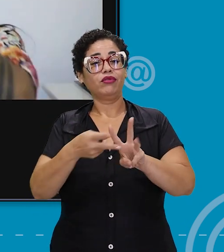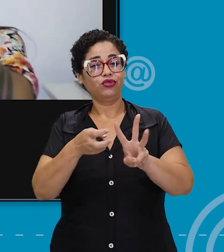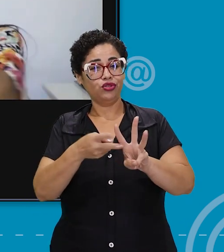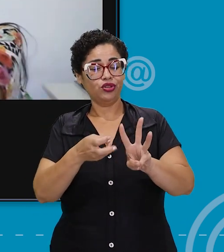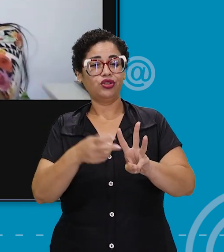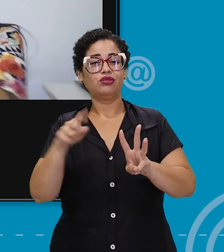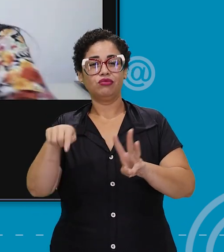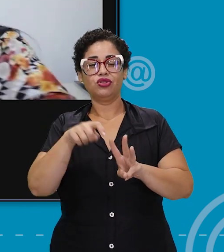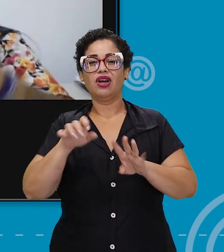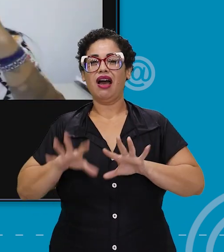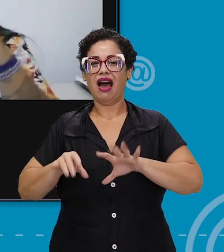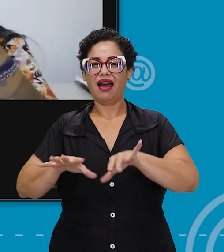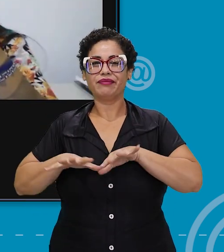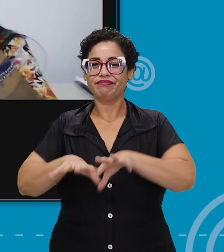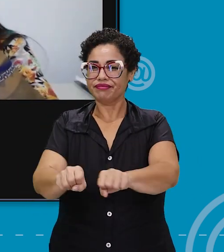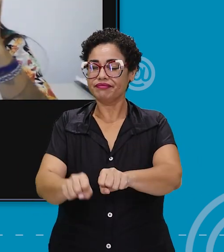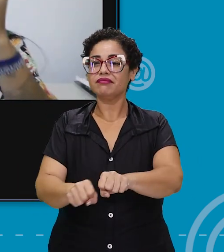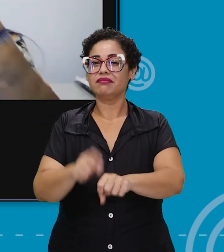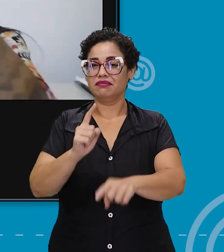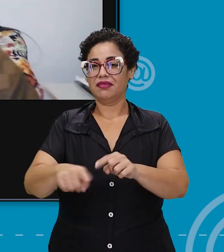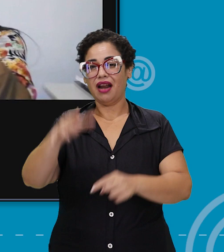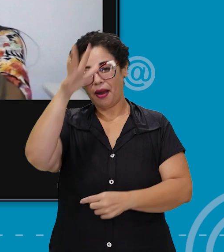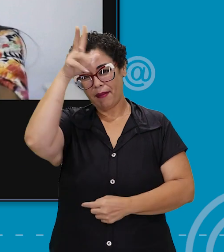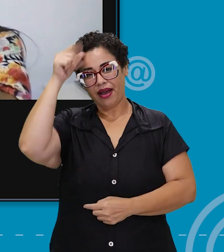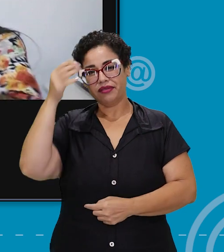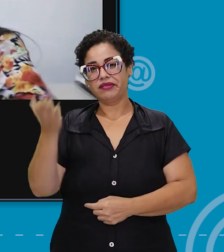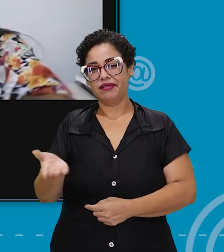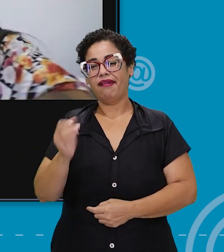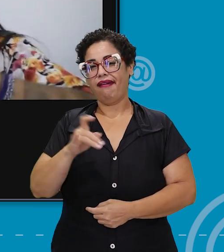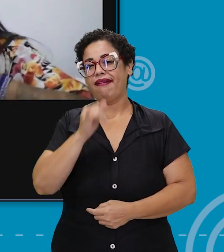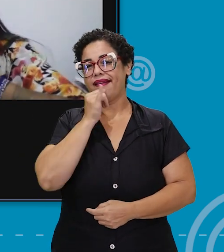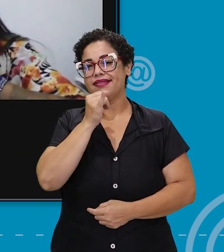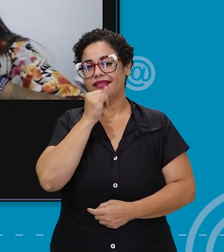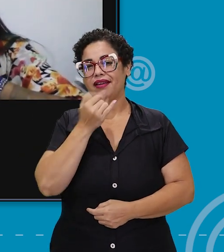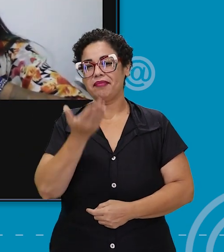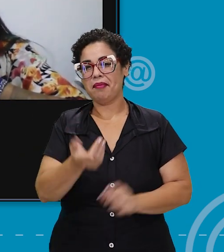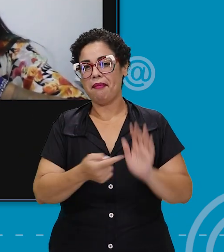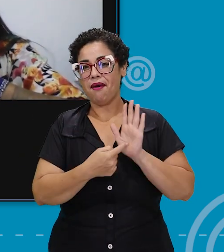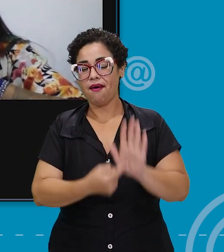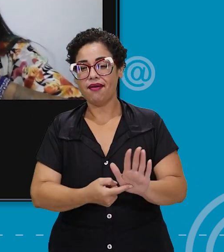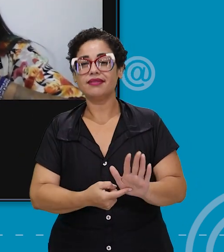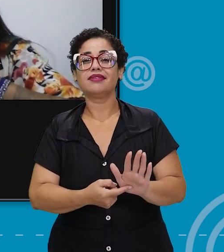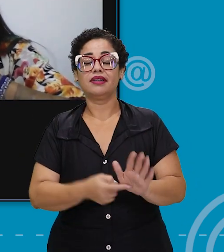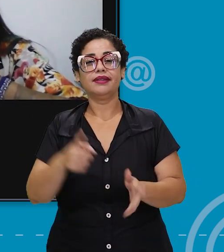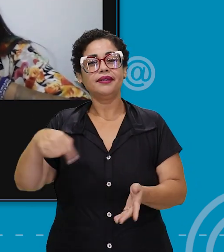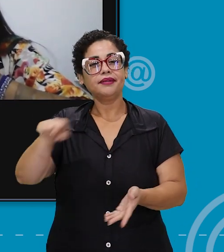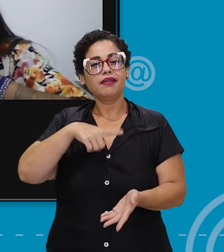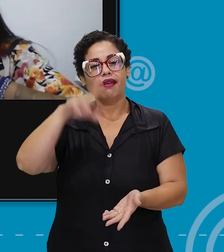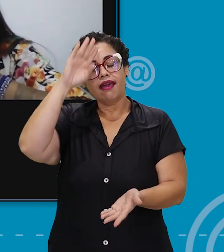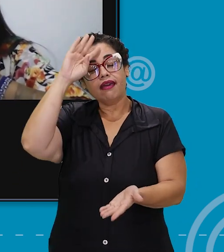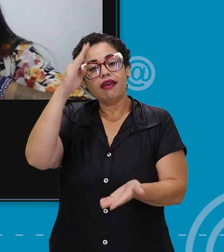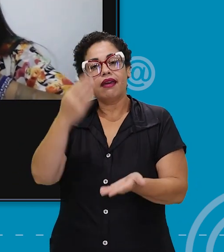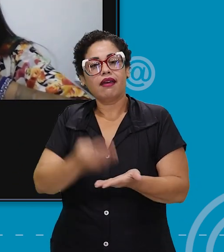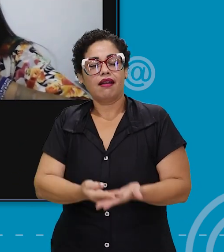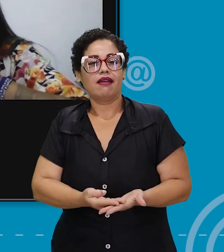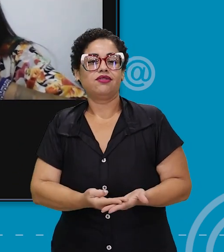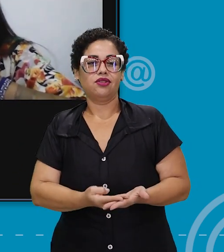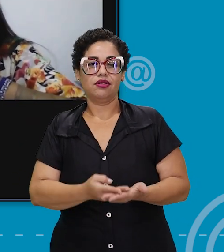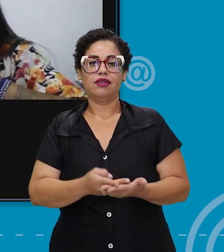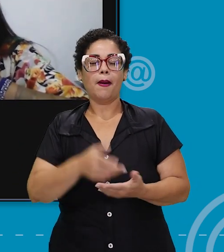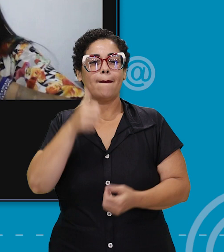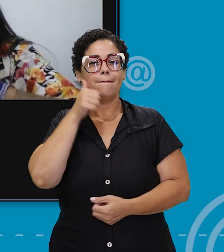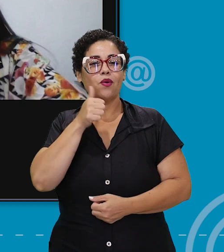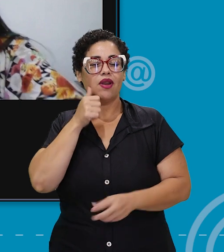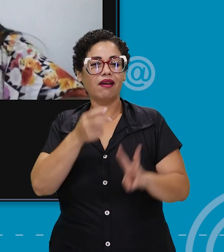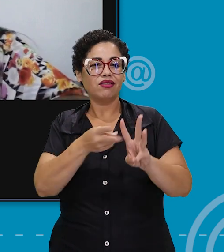indígenas que a gente tem, que tiveram suas áreas invadidas agora na Amazônia, é um exemplo que a gente pode citar, né? Assim, existe uma